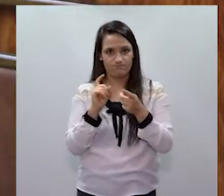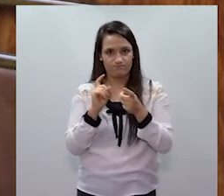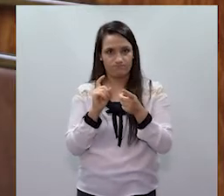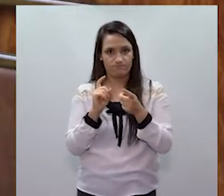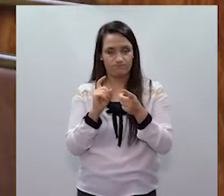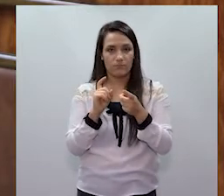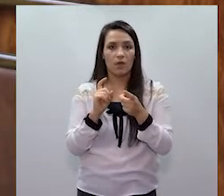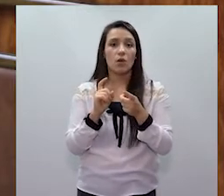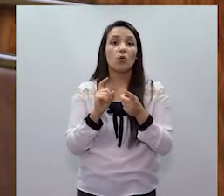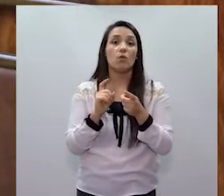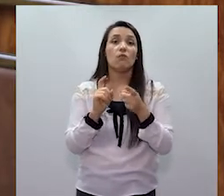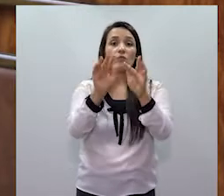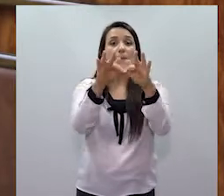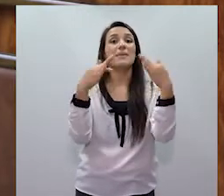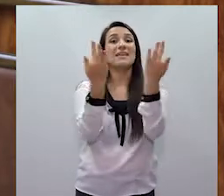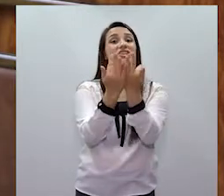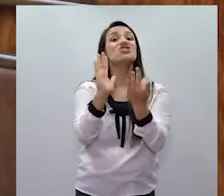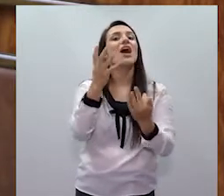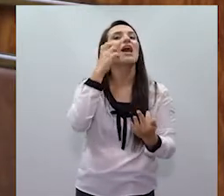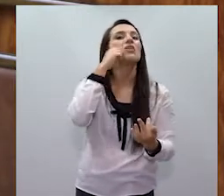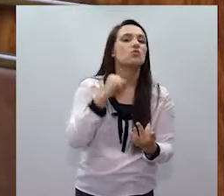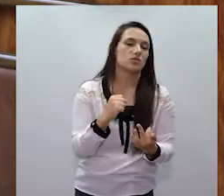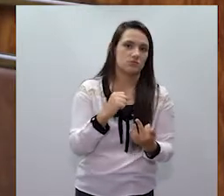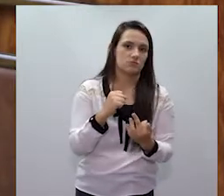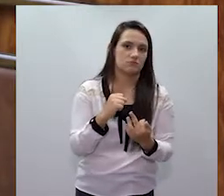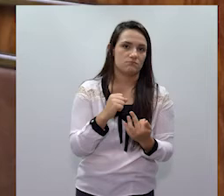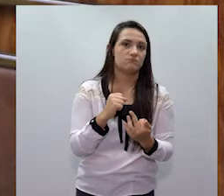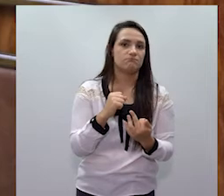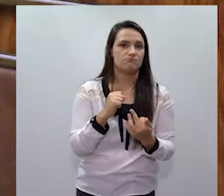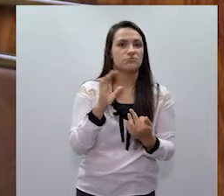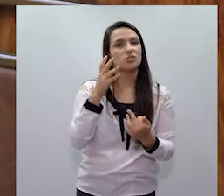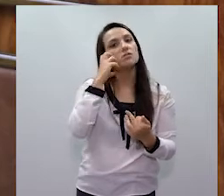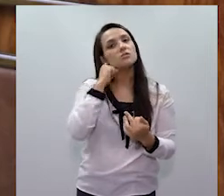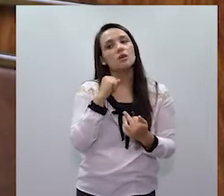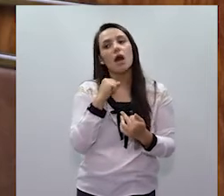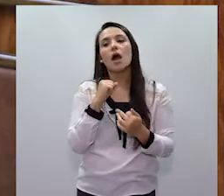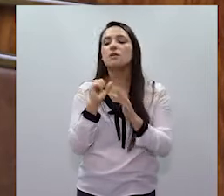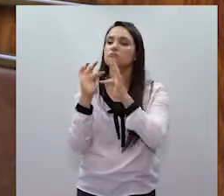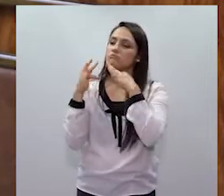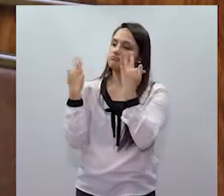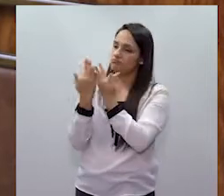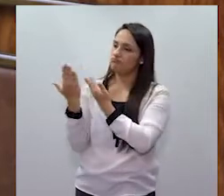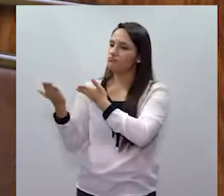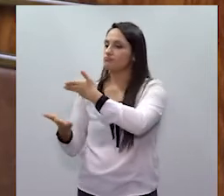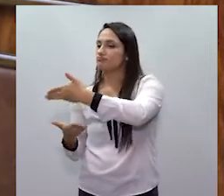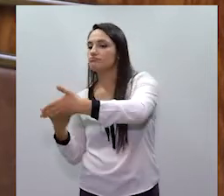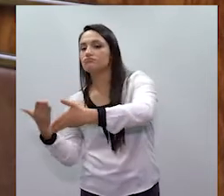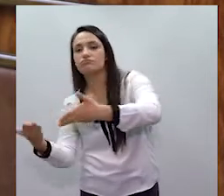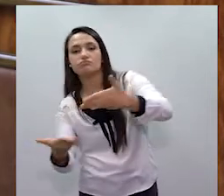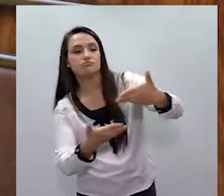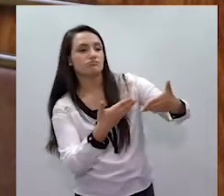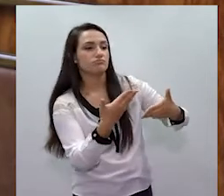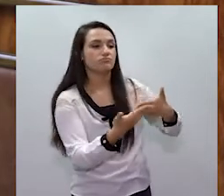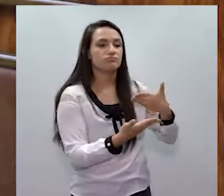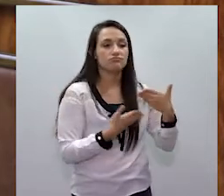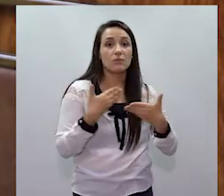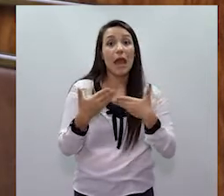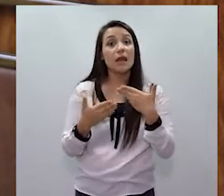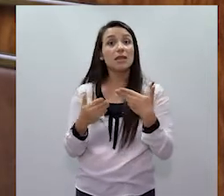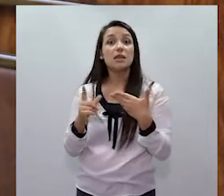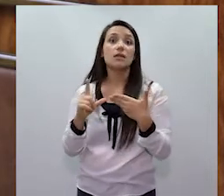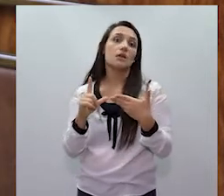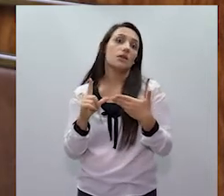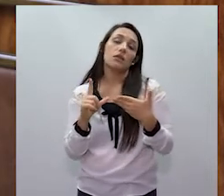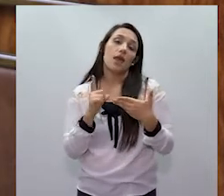famílias que já adotaram. Então, eles vão trocando reflexões, convidam seus familiares, convidam amigos para